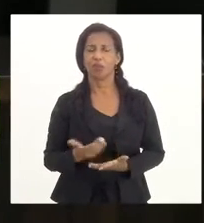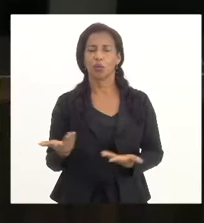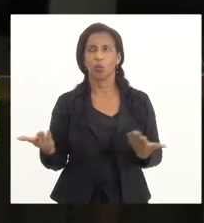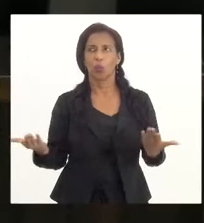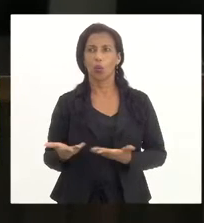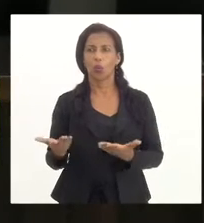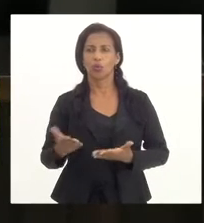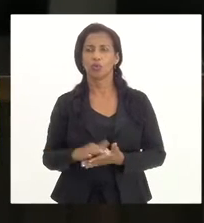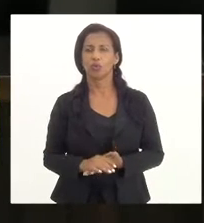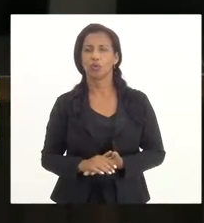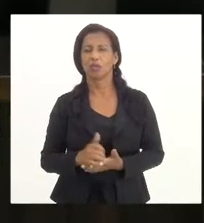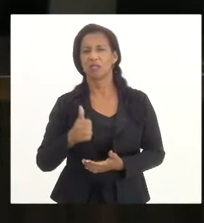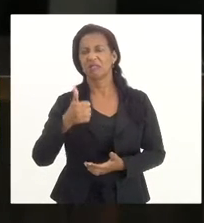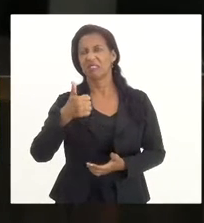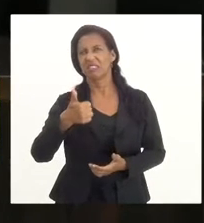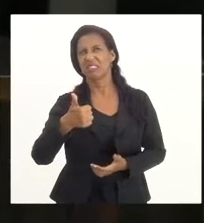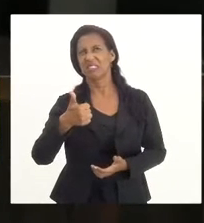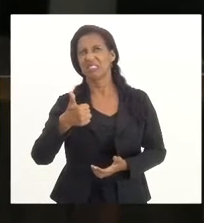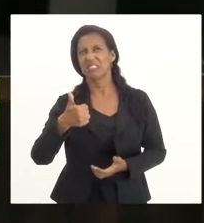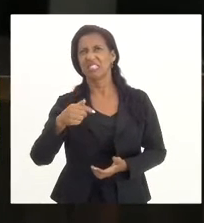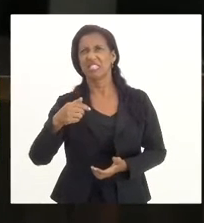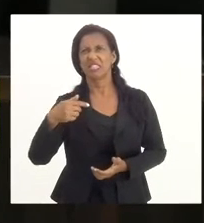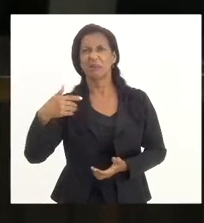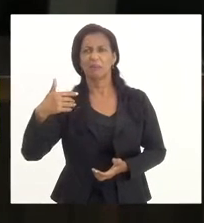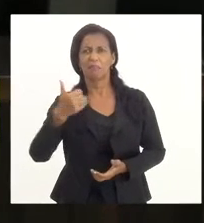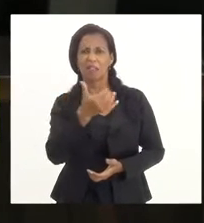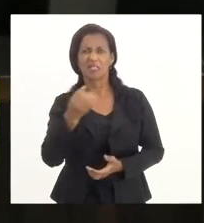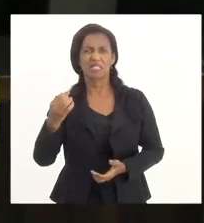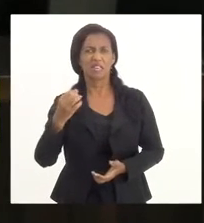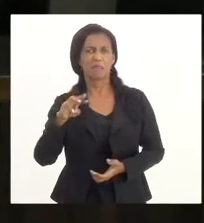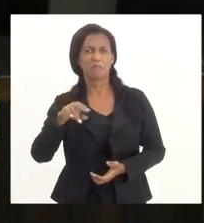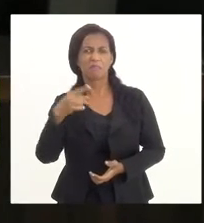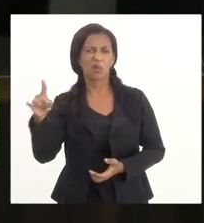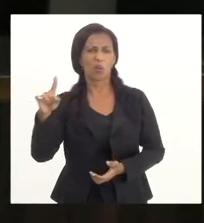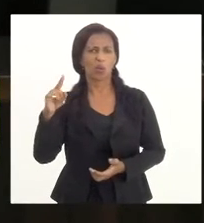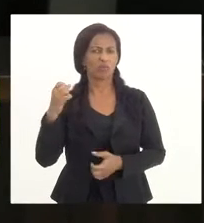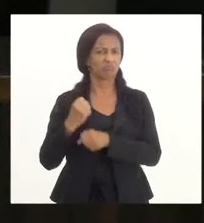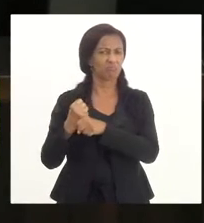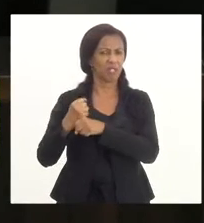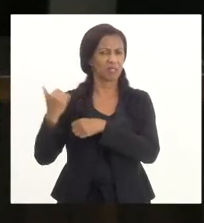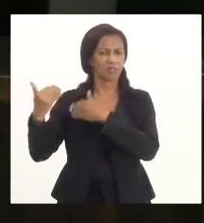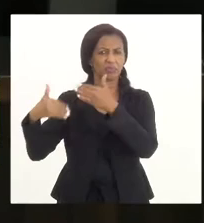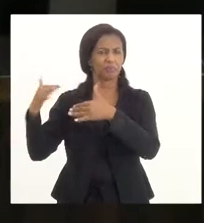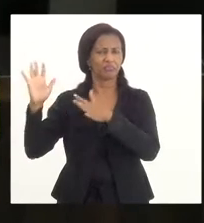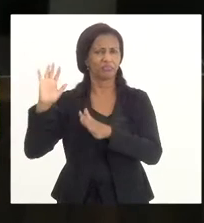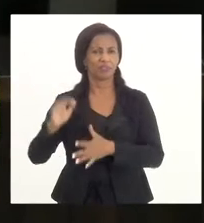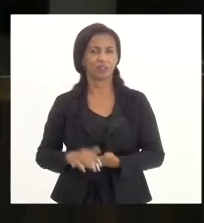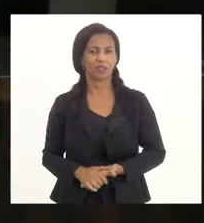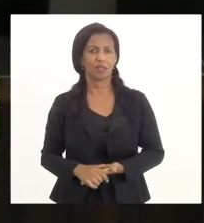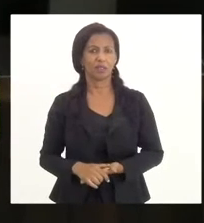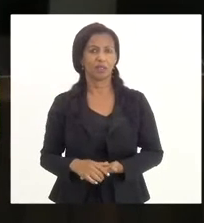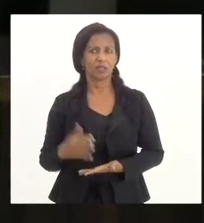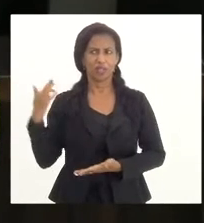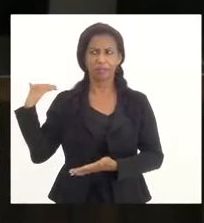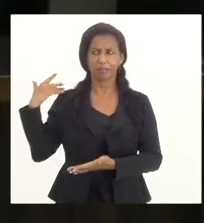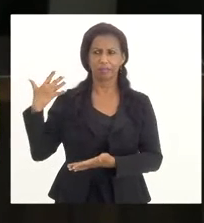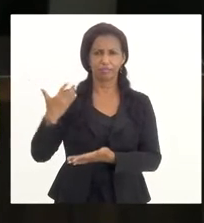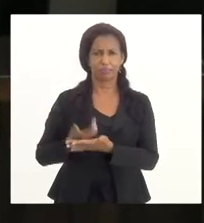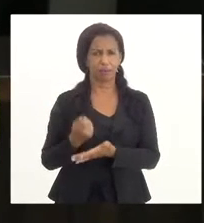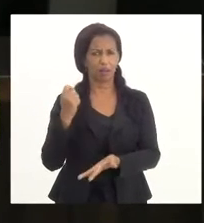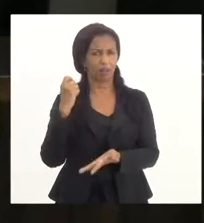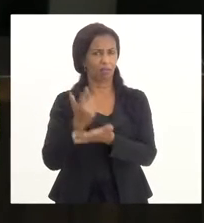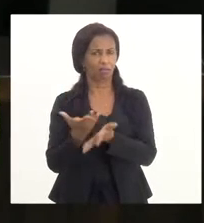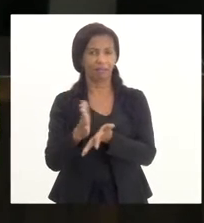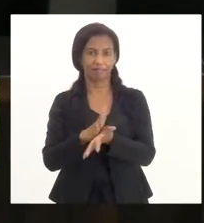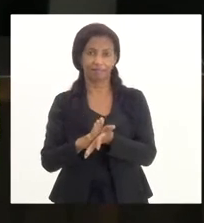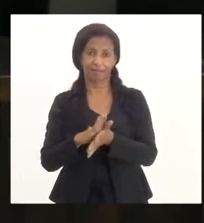de hoje uns cento e poucos milhões por ano que já não é repassado também alguns anos aí o